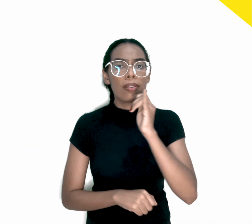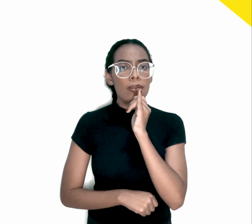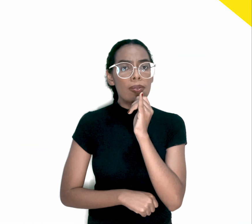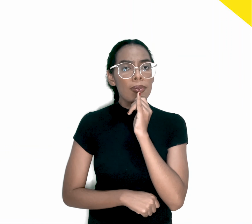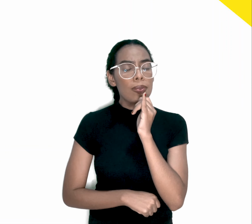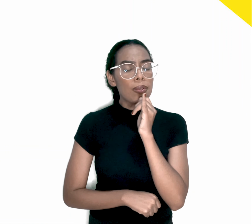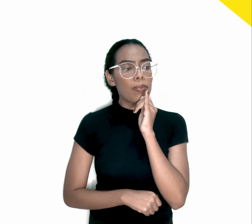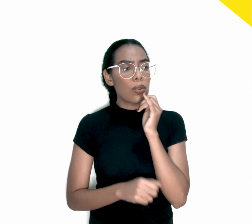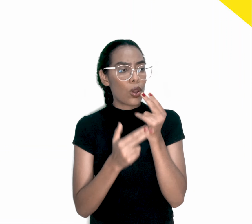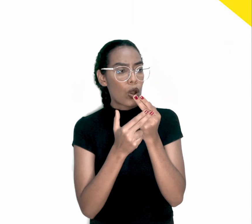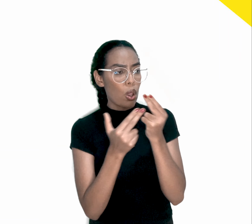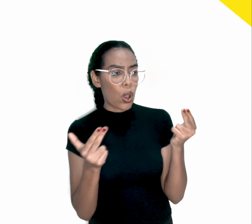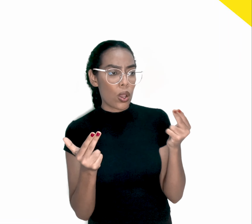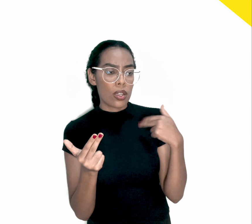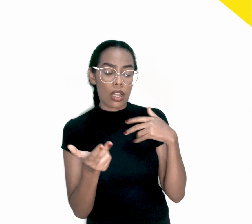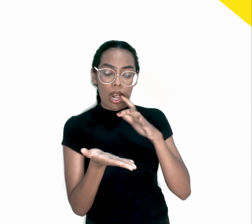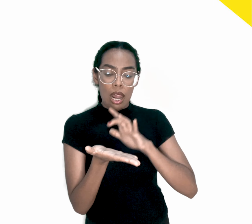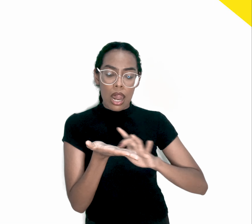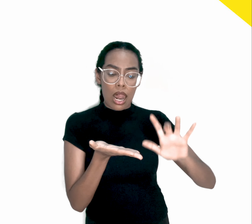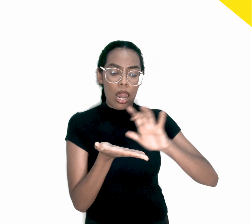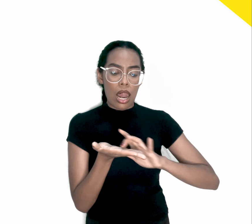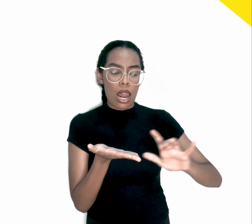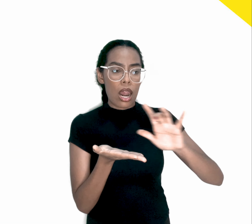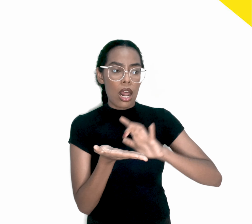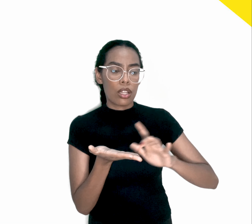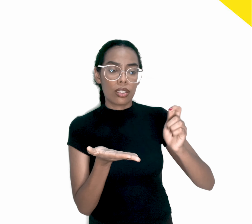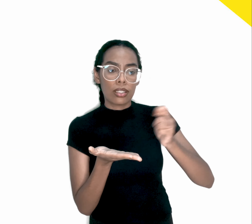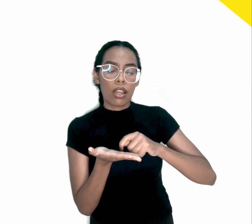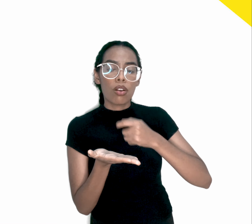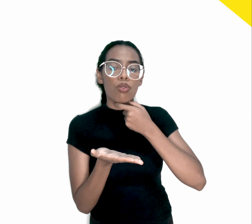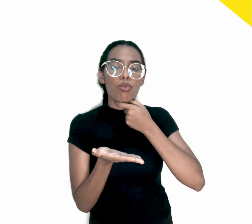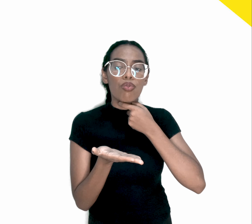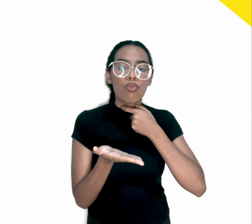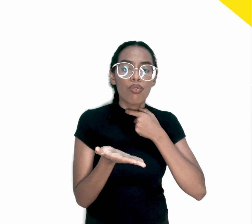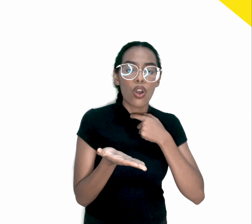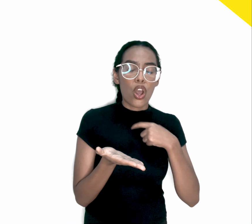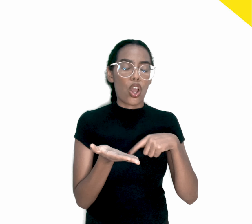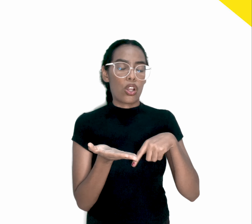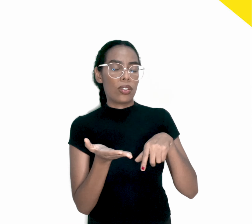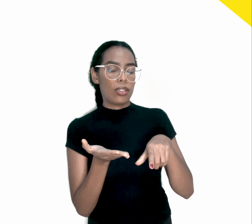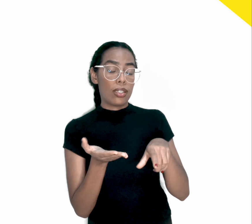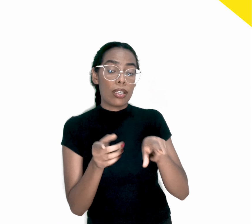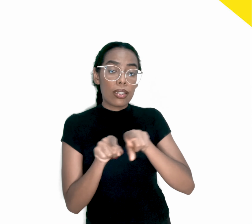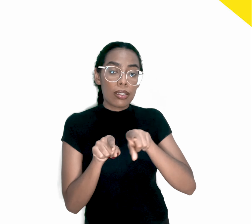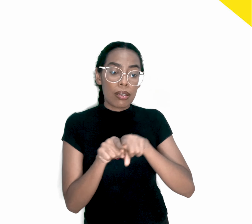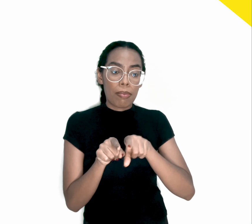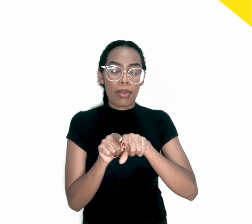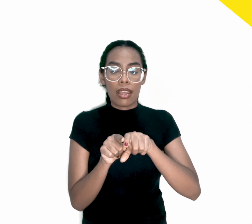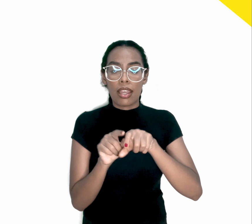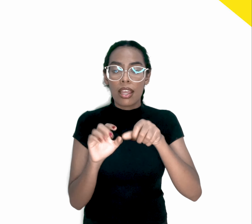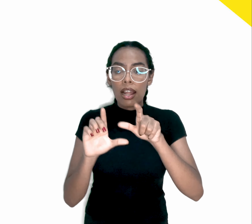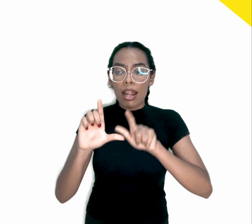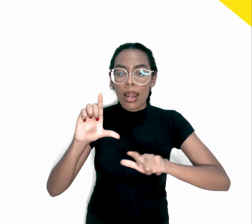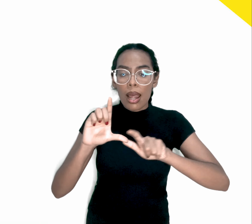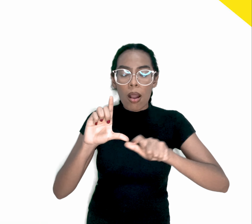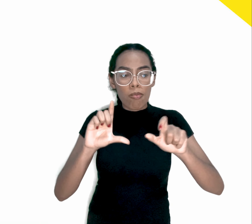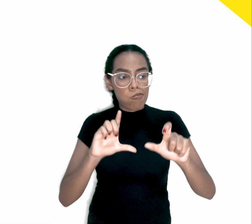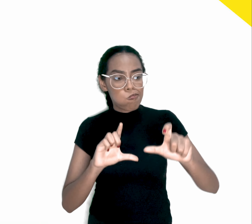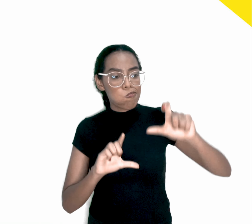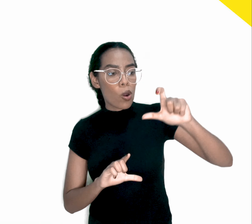deficiência visual Como, por exemplo, dispositivos multimídia, leitores de tela com vozes digitalizadas,